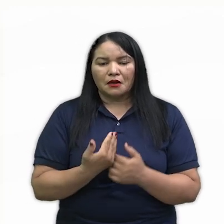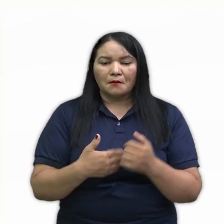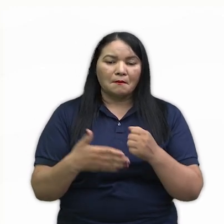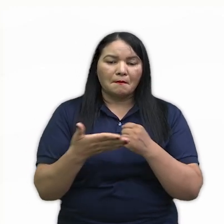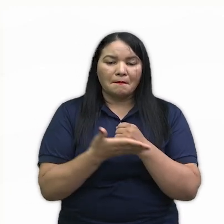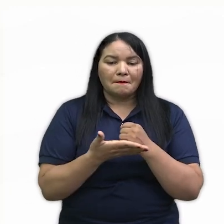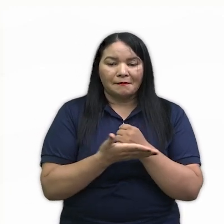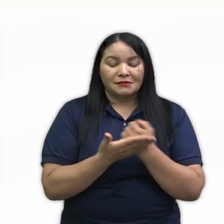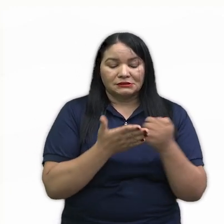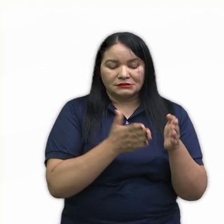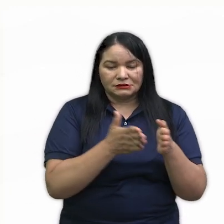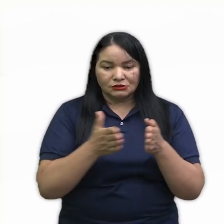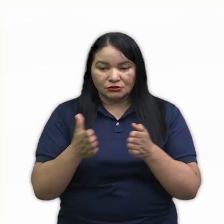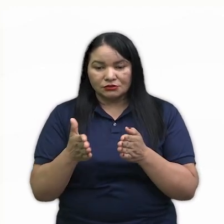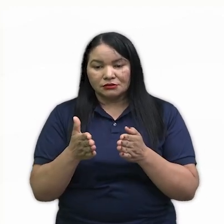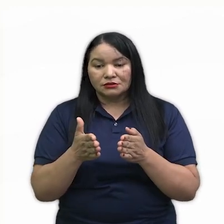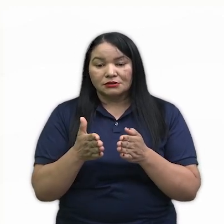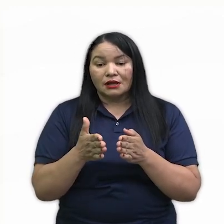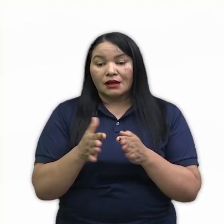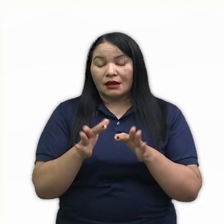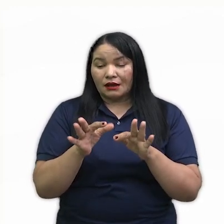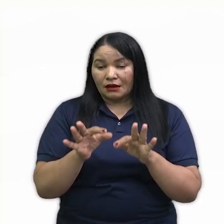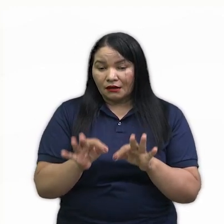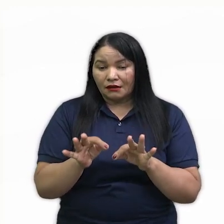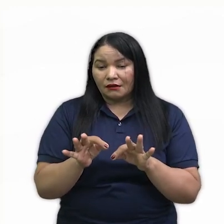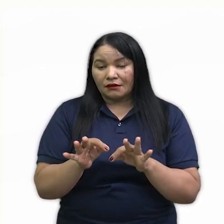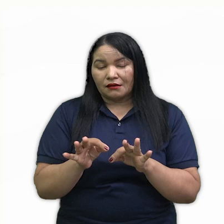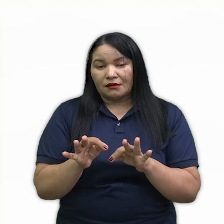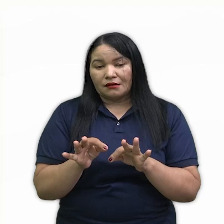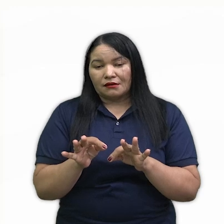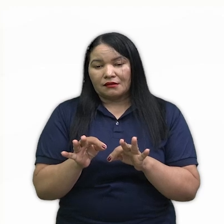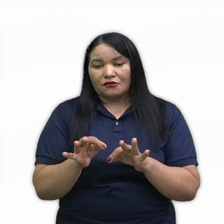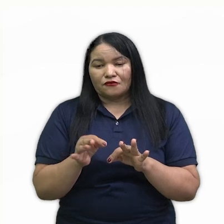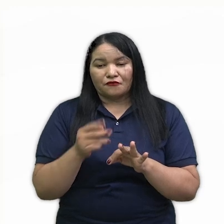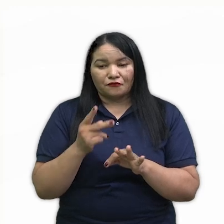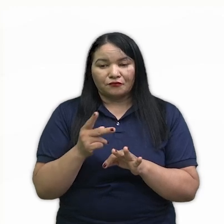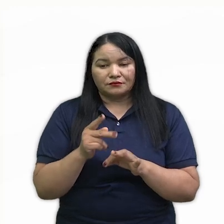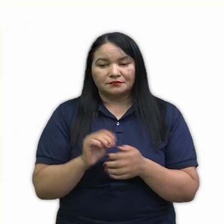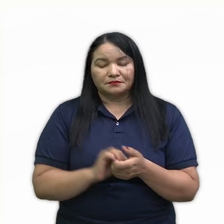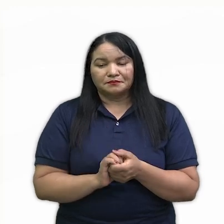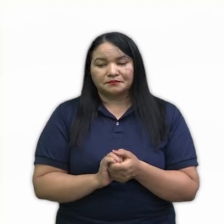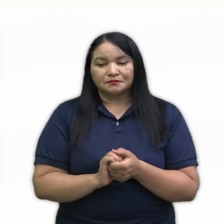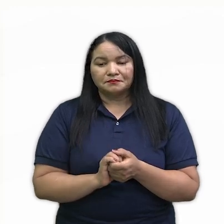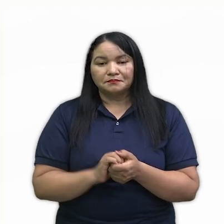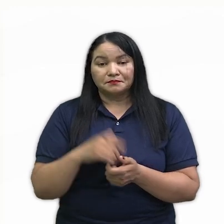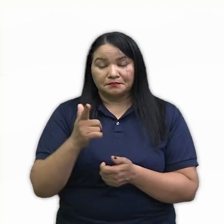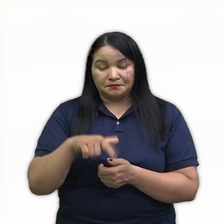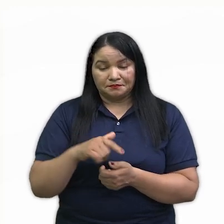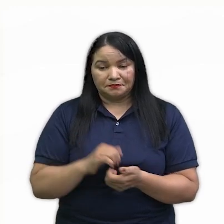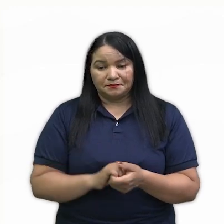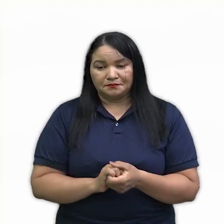correto afirmar que... E aí, pessoal, só fazendo aqui mais algumas